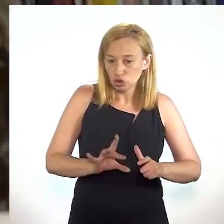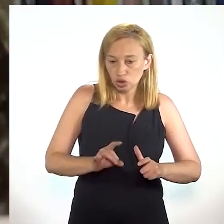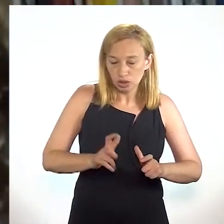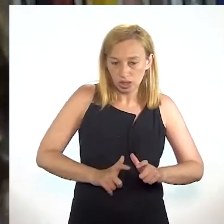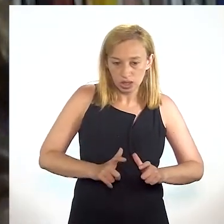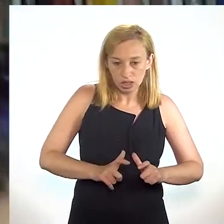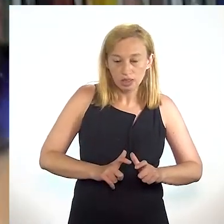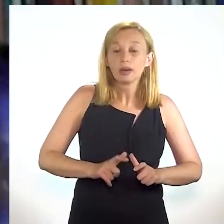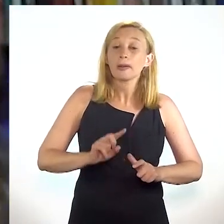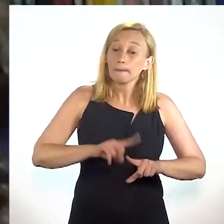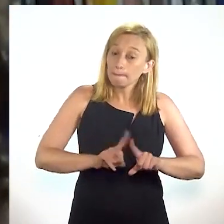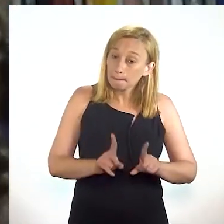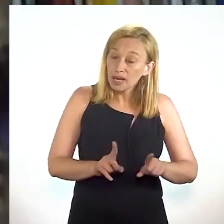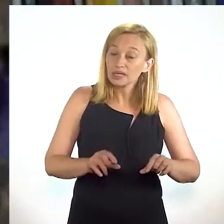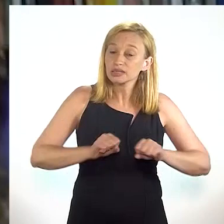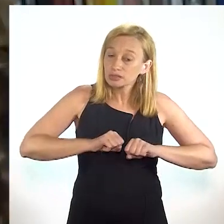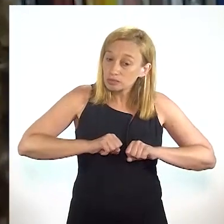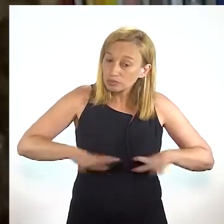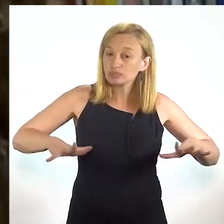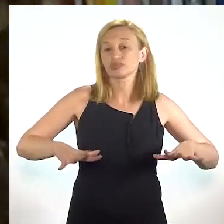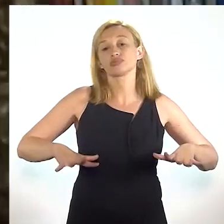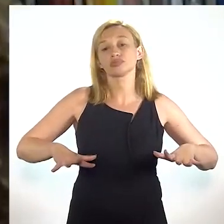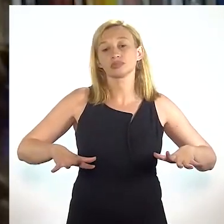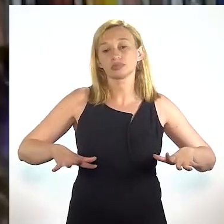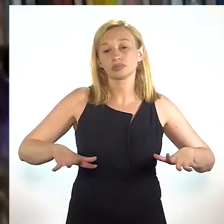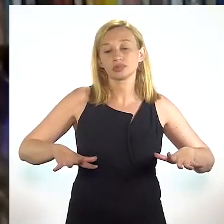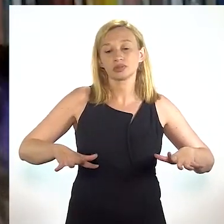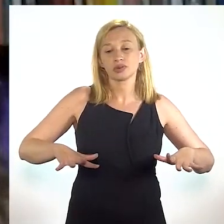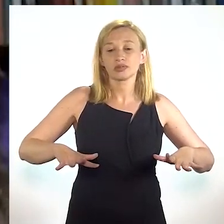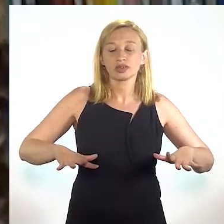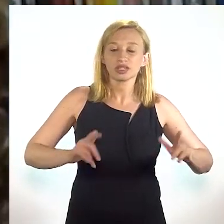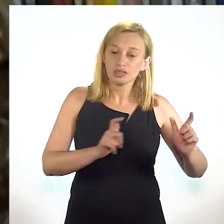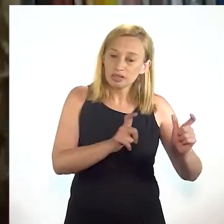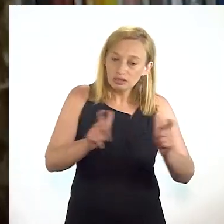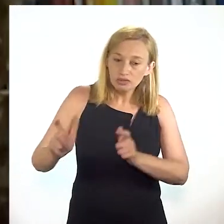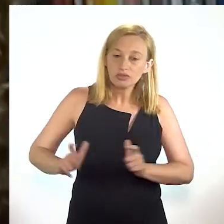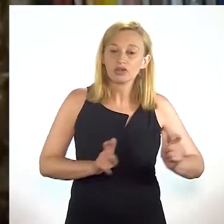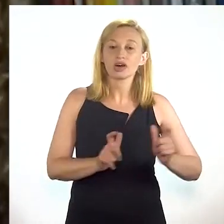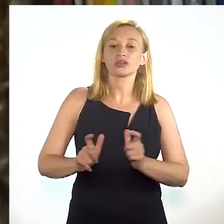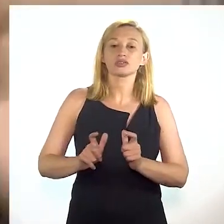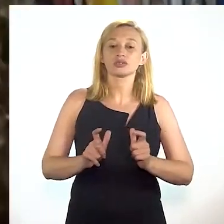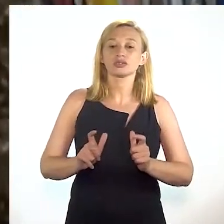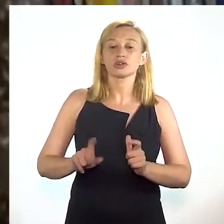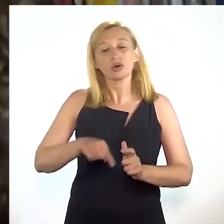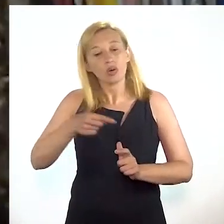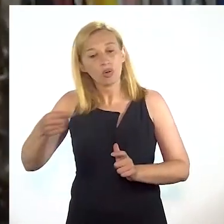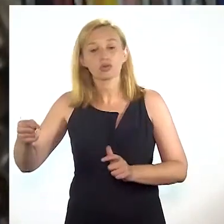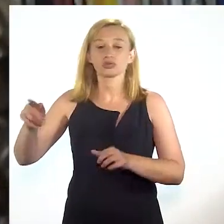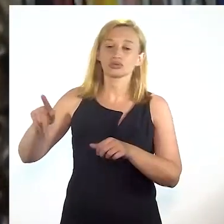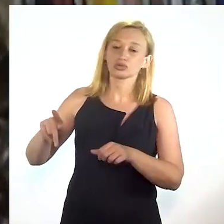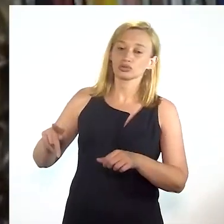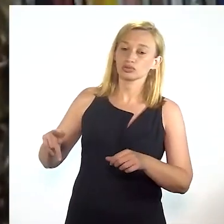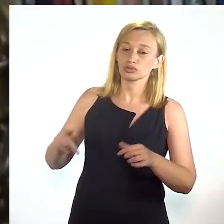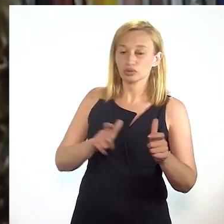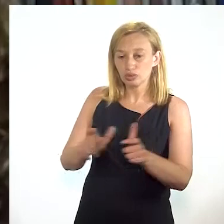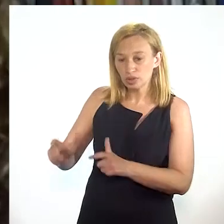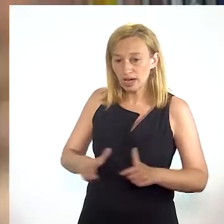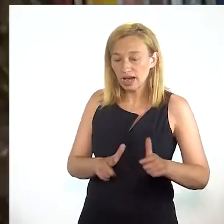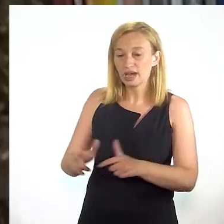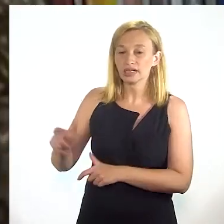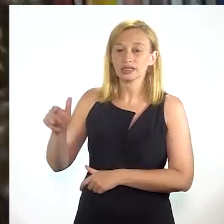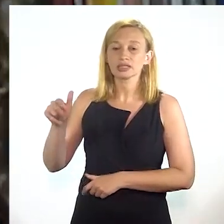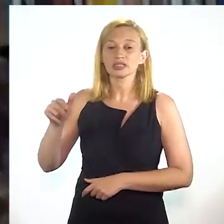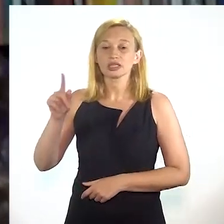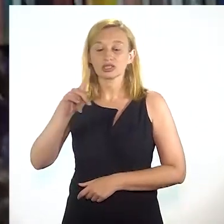fique só restrito ao ambiente nosso, do negócio, do empreendimento, mas que possa migrar, né, possa ir